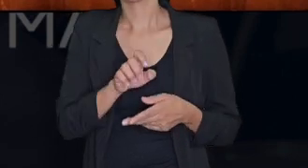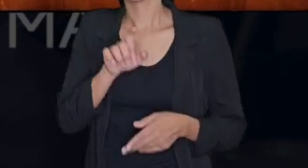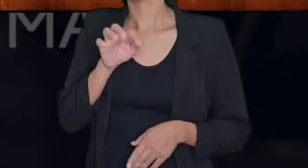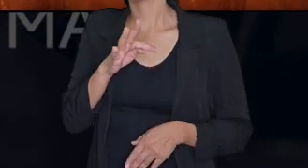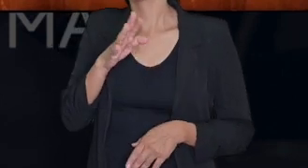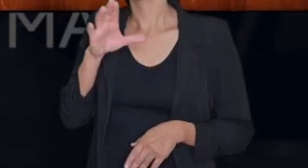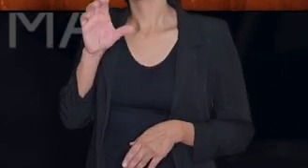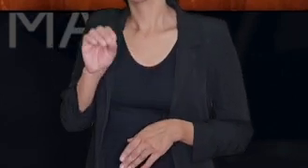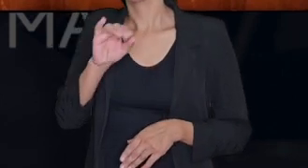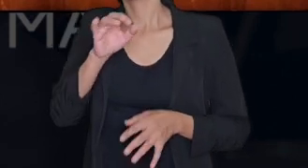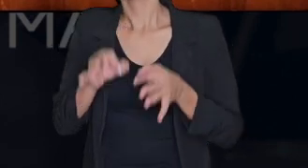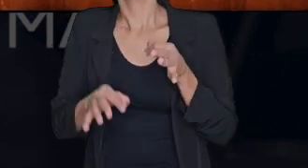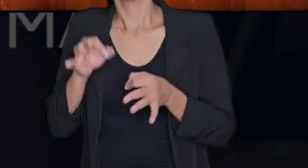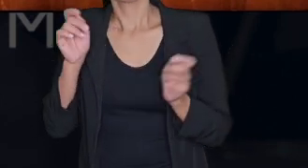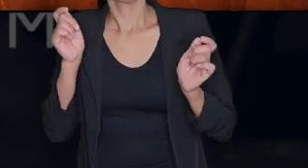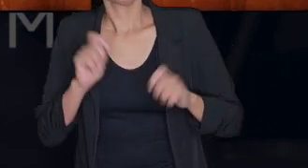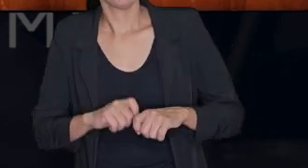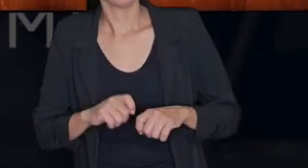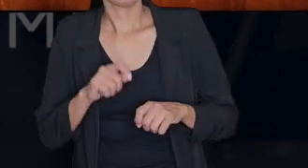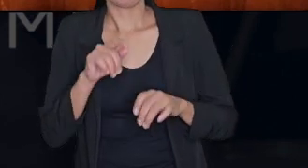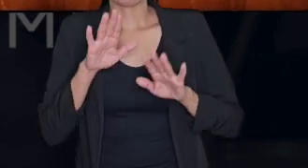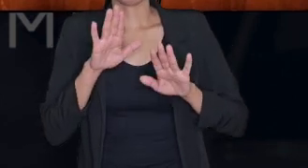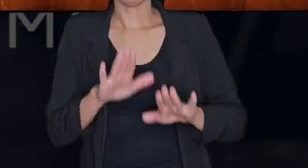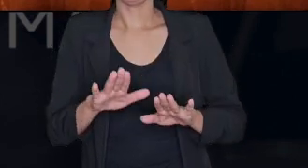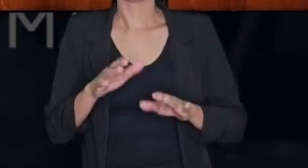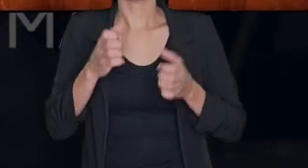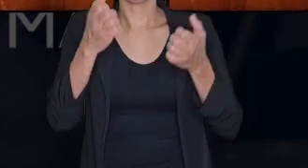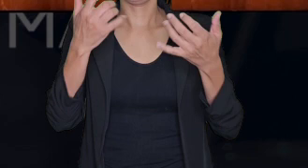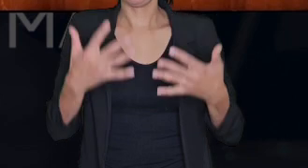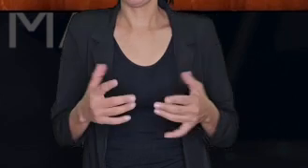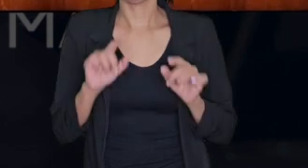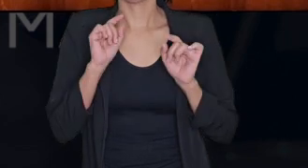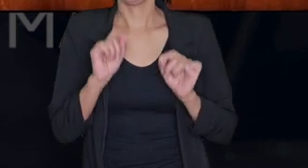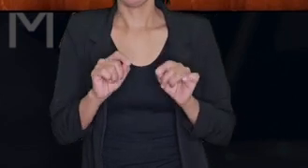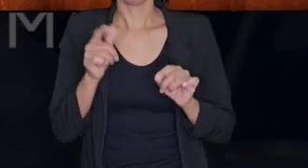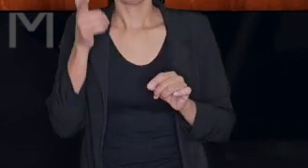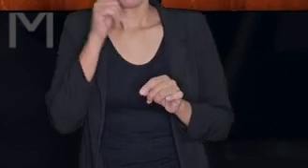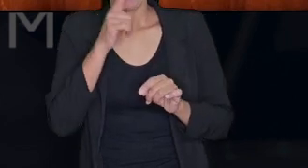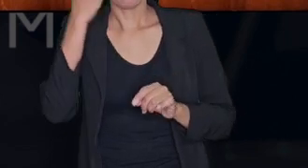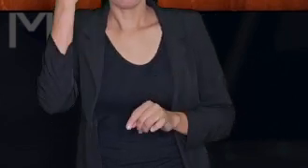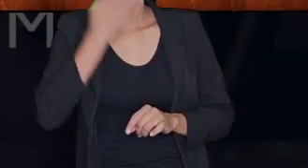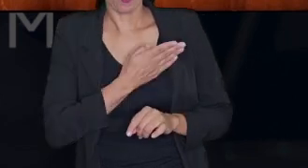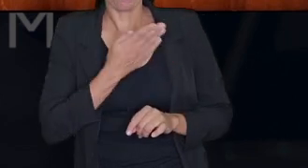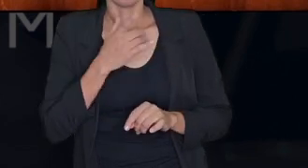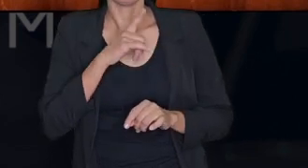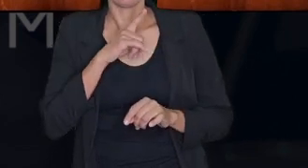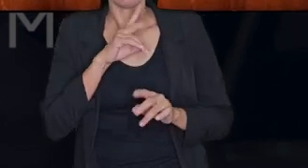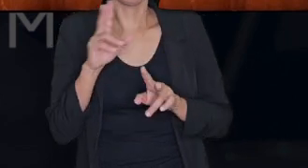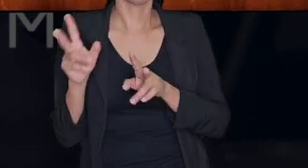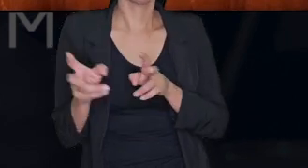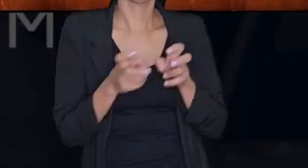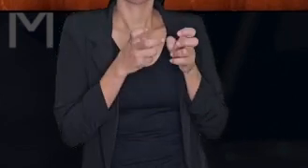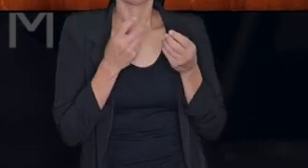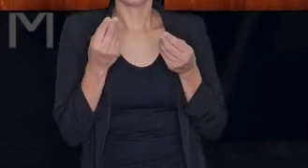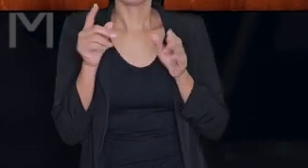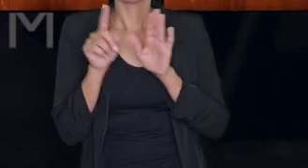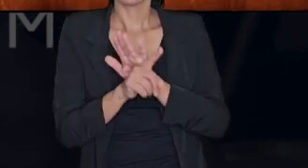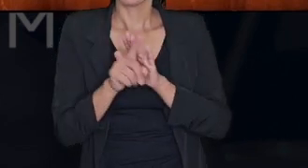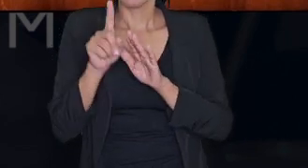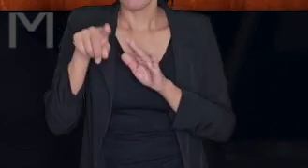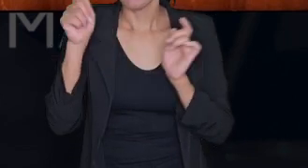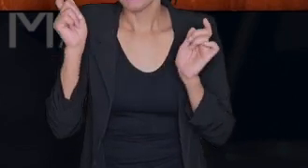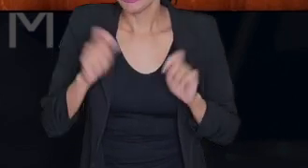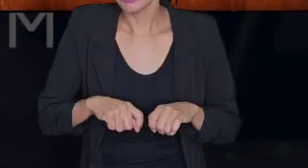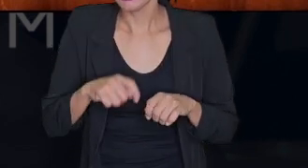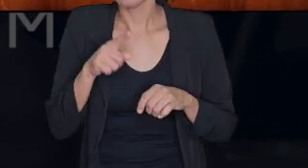essa adaptabilidade de um extrajudicial. Nesse aspecto, é que eu ia dizendo que estabilizamos o meio de